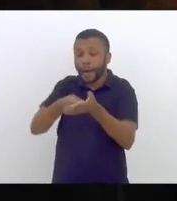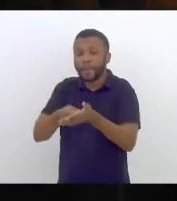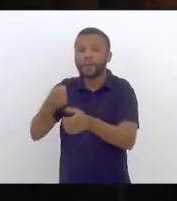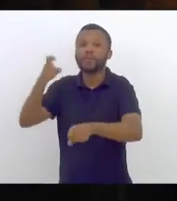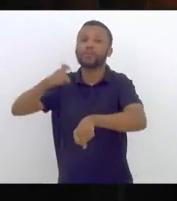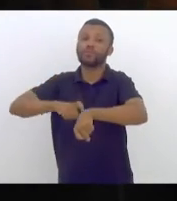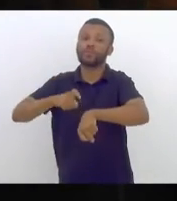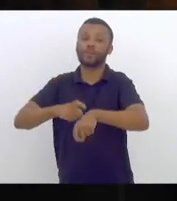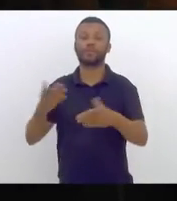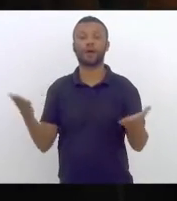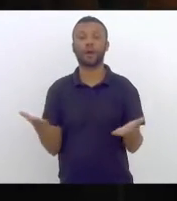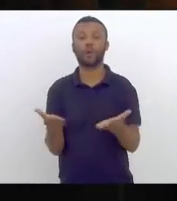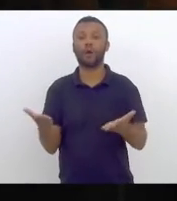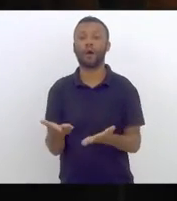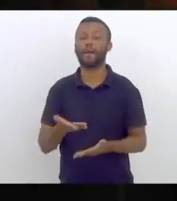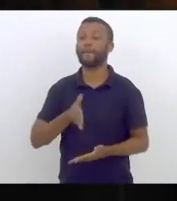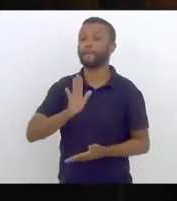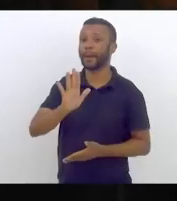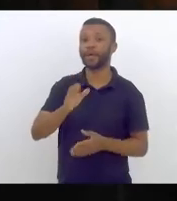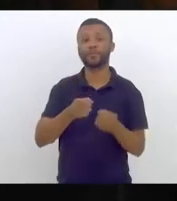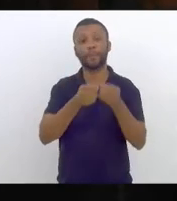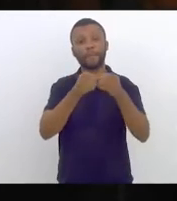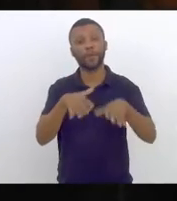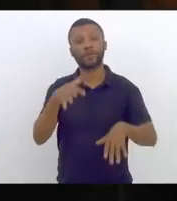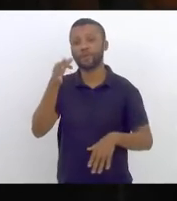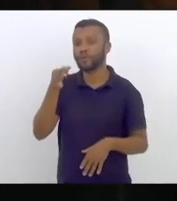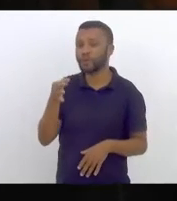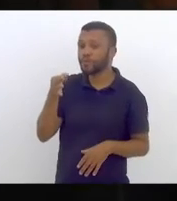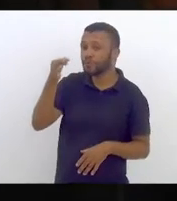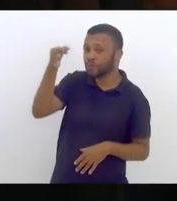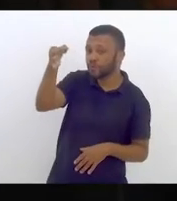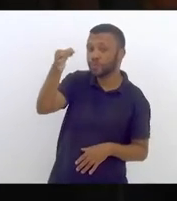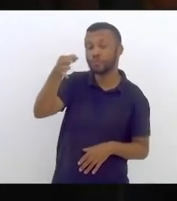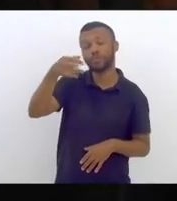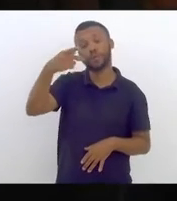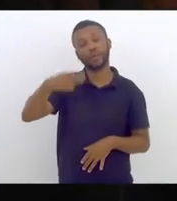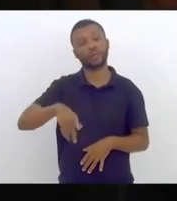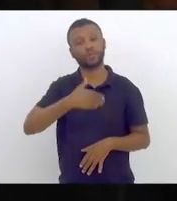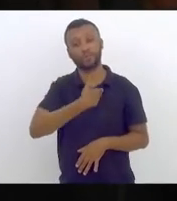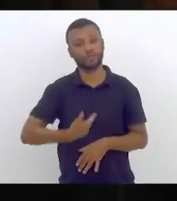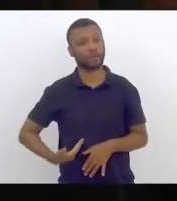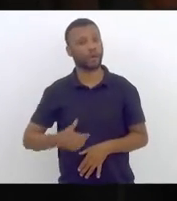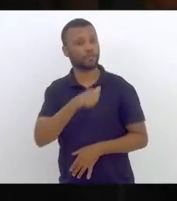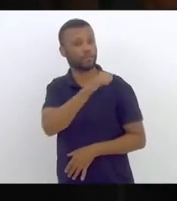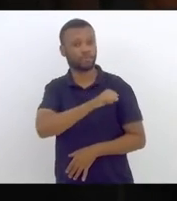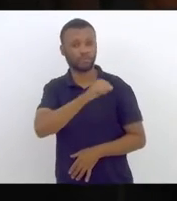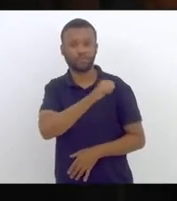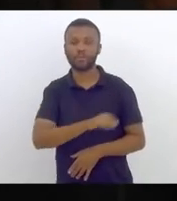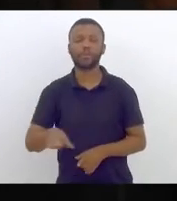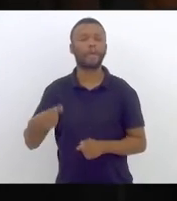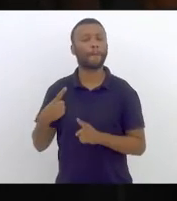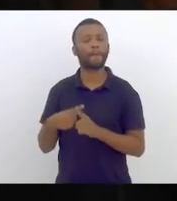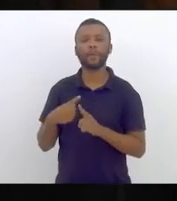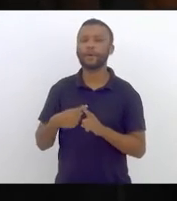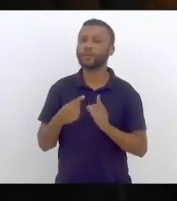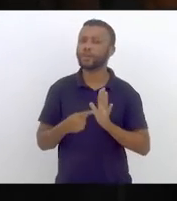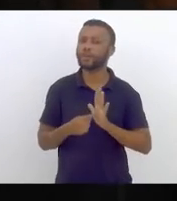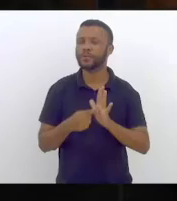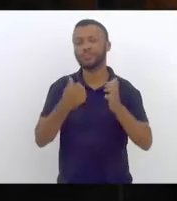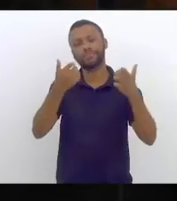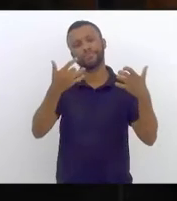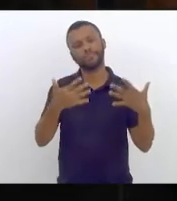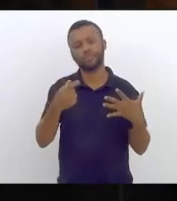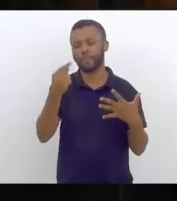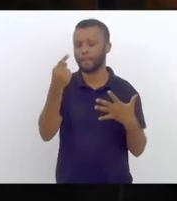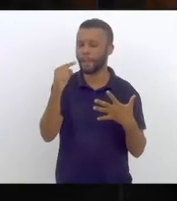mas compromete o nosso futuro fiscal no Estado do Rio de Janeiro. Por que que eu estou trazendo todos